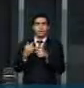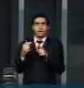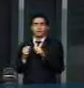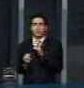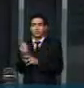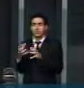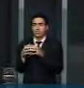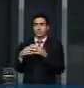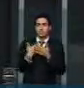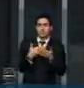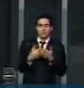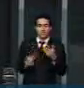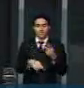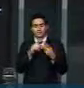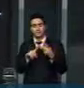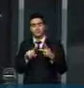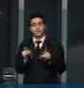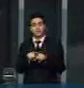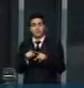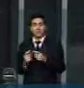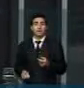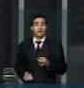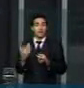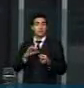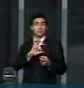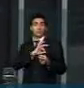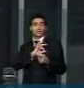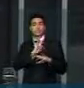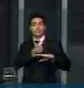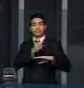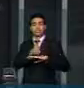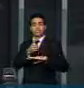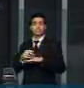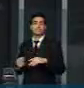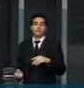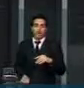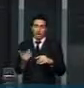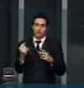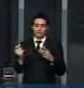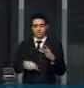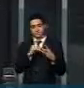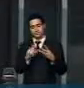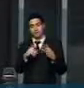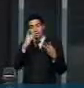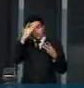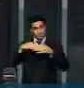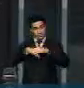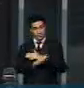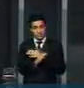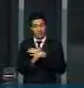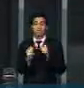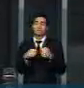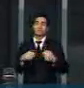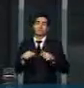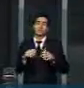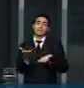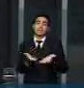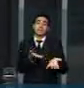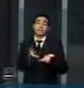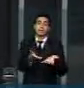repressivo, órgãos de segurança pública, custos com os tratamentos dos usuários no aspecto